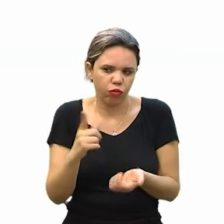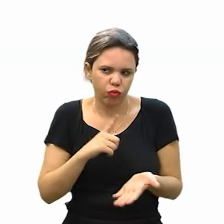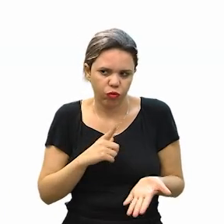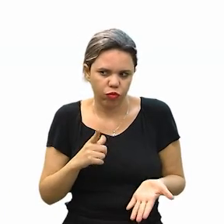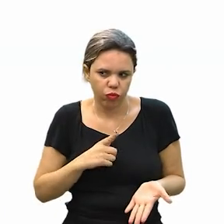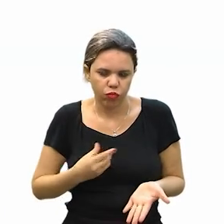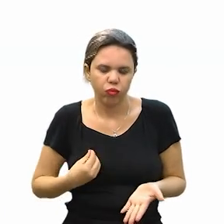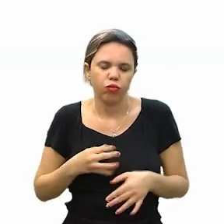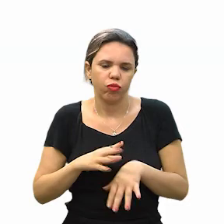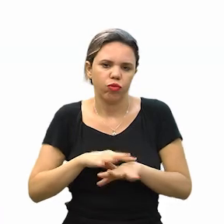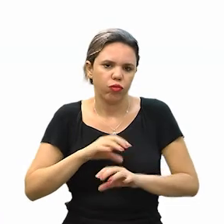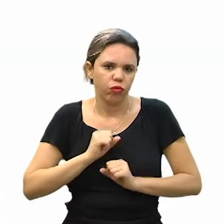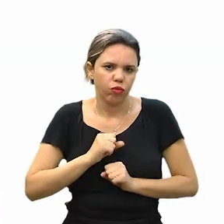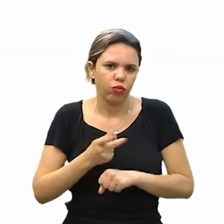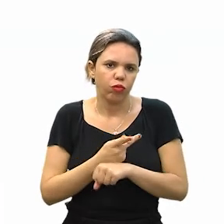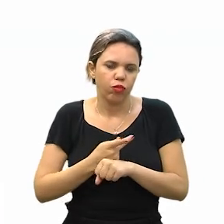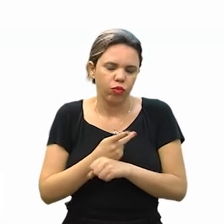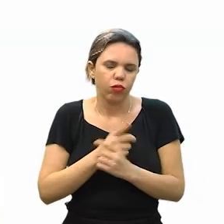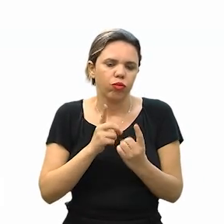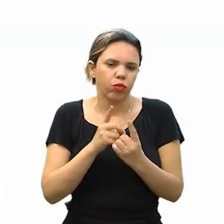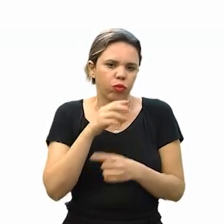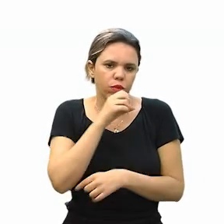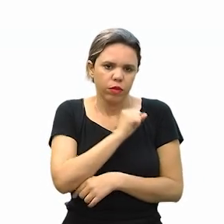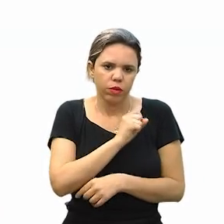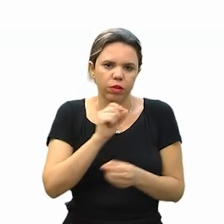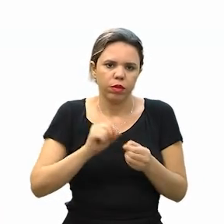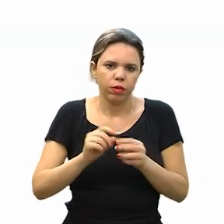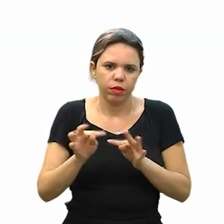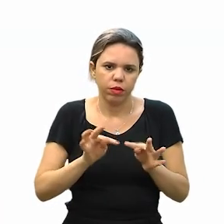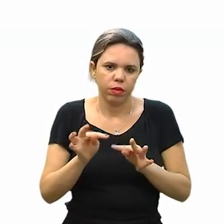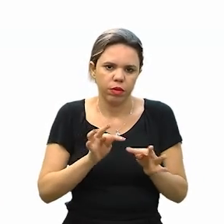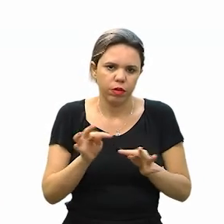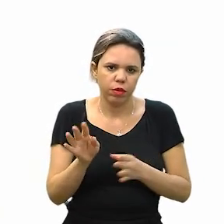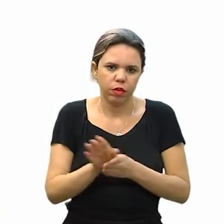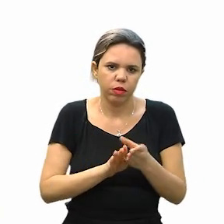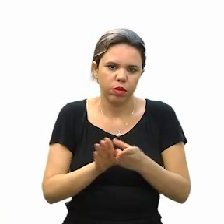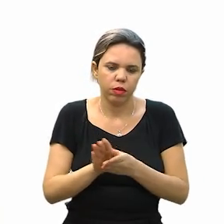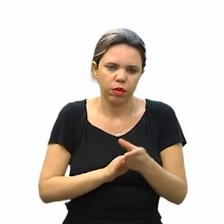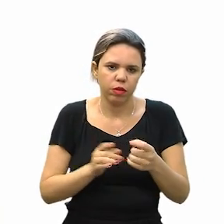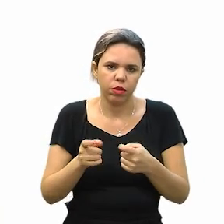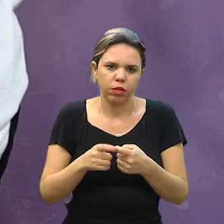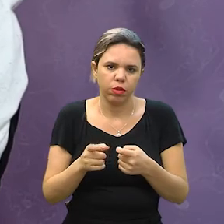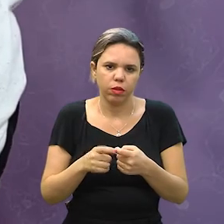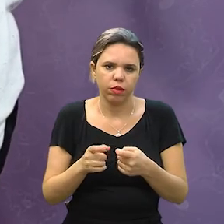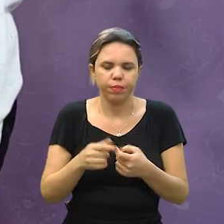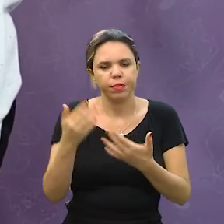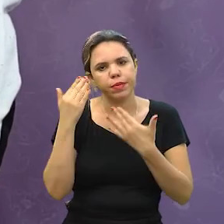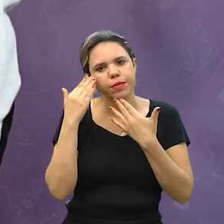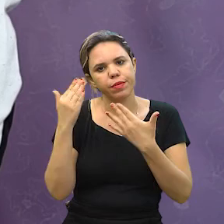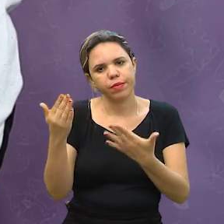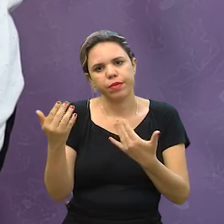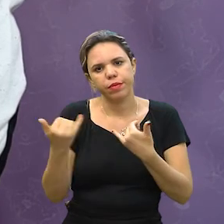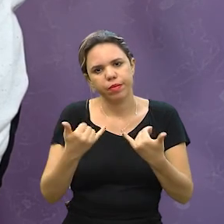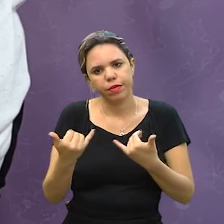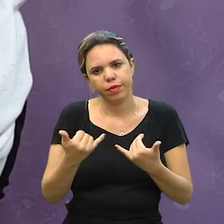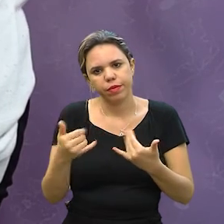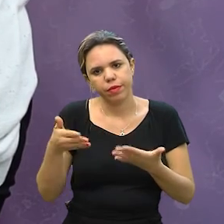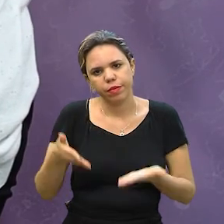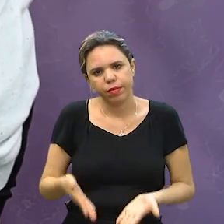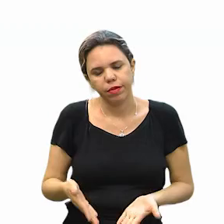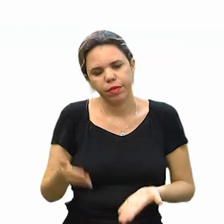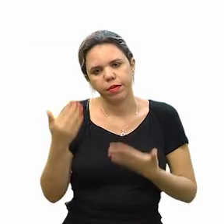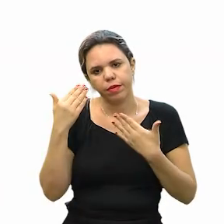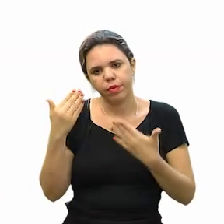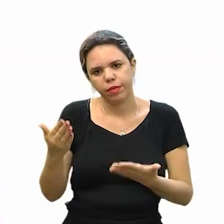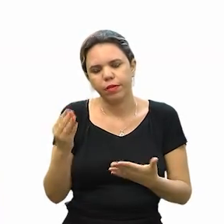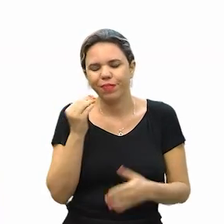da gente esteja com ela, procure o atendimento e faça o tratamento recomendado pelo médico. Doutor Marcelo, muito obrigada por falar com a gente